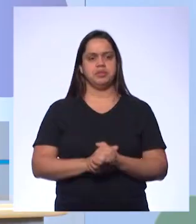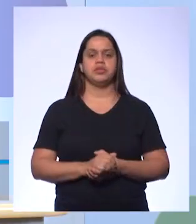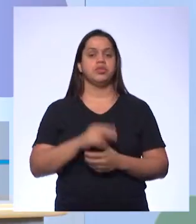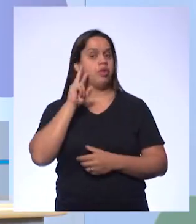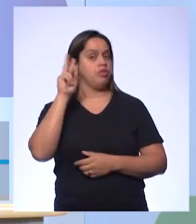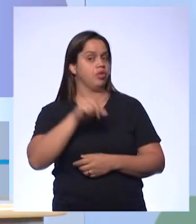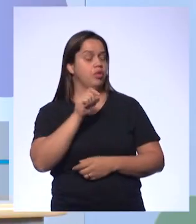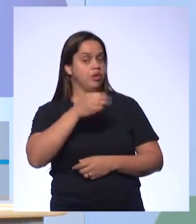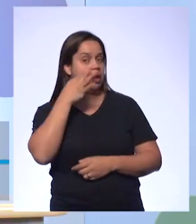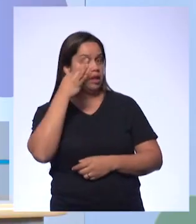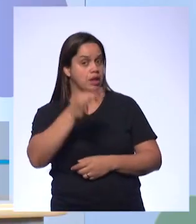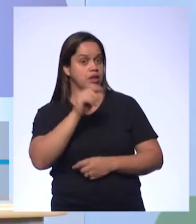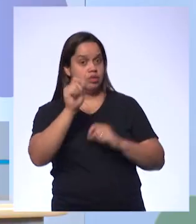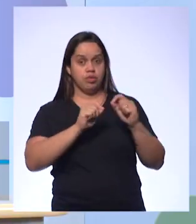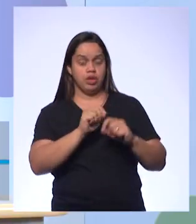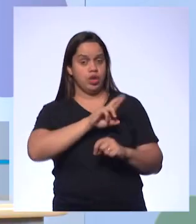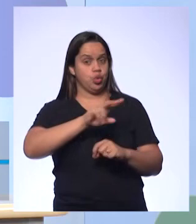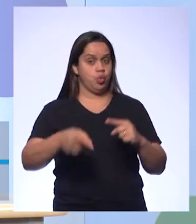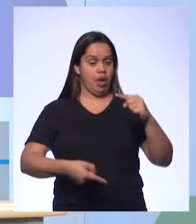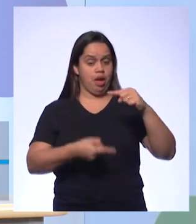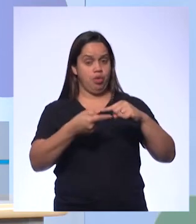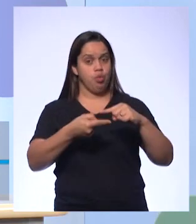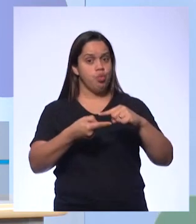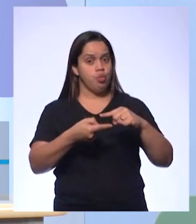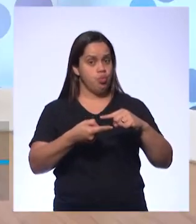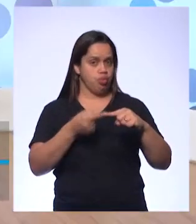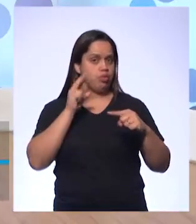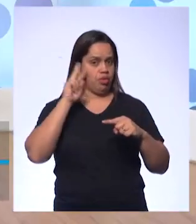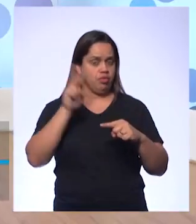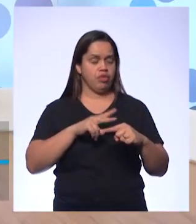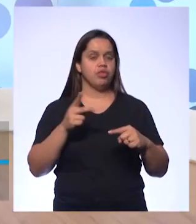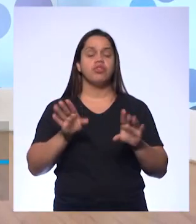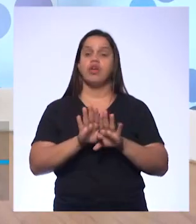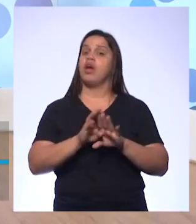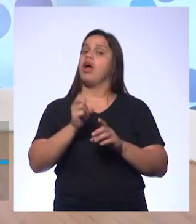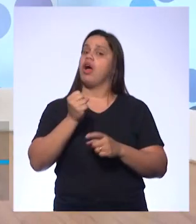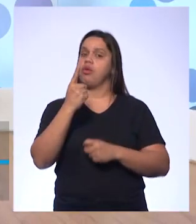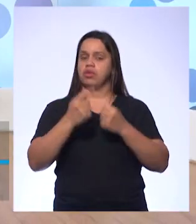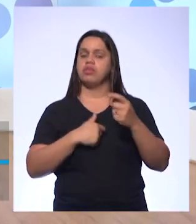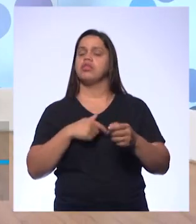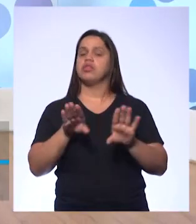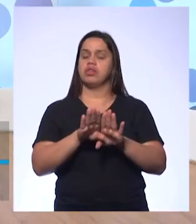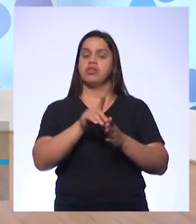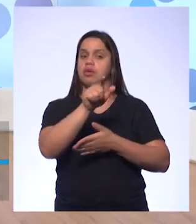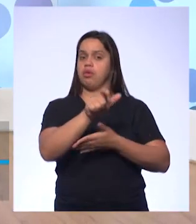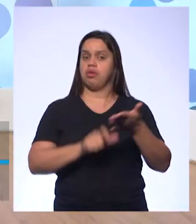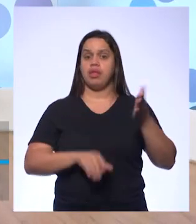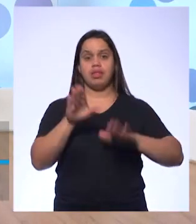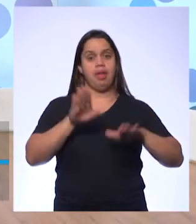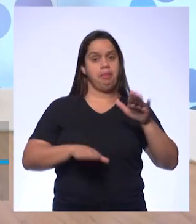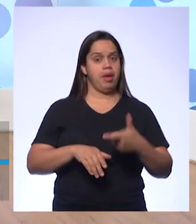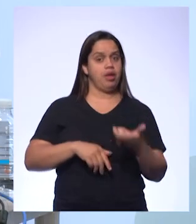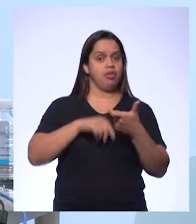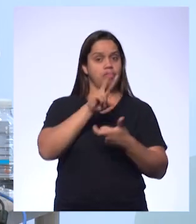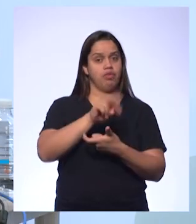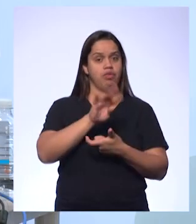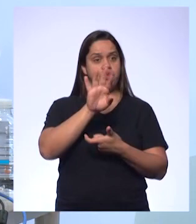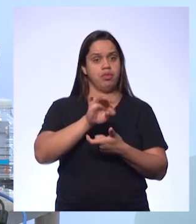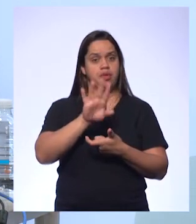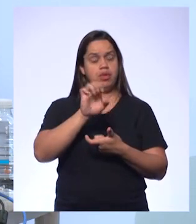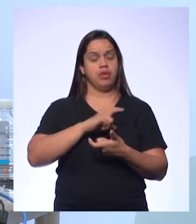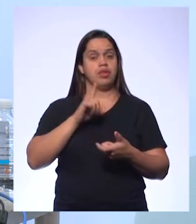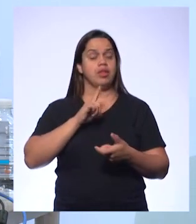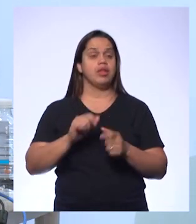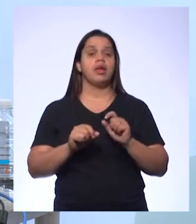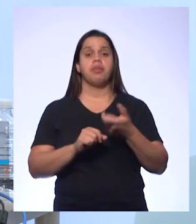que às vezes não é tão curta como estava lá na definição. Exatamente. Às vezes é extenso, depende do verbete. Exatamente. Tem palavras no dicionário que é